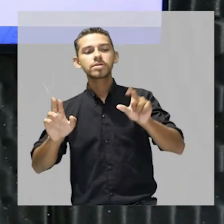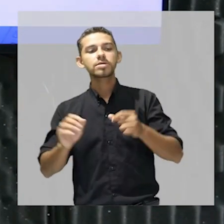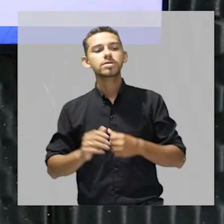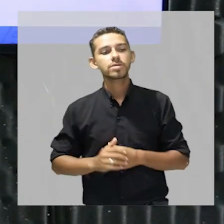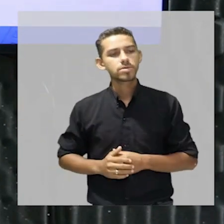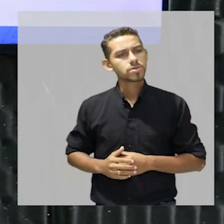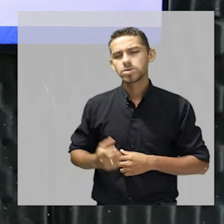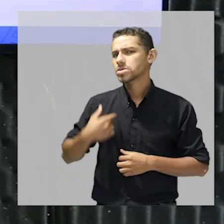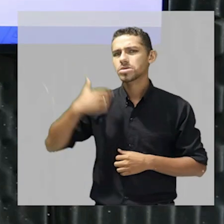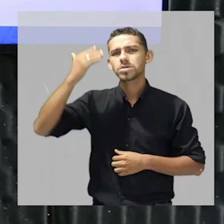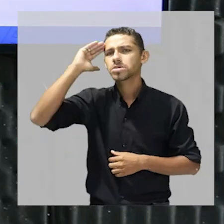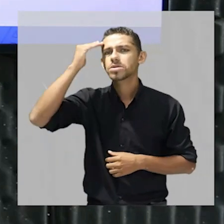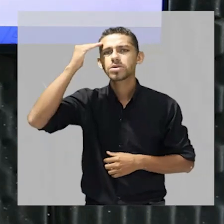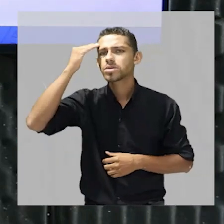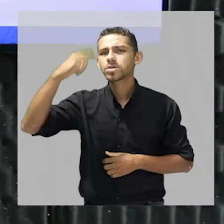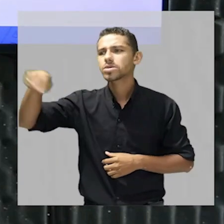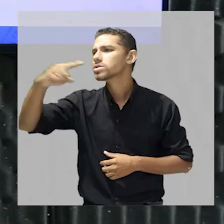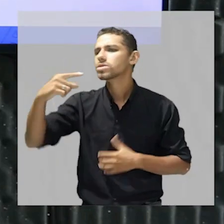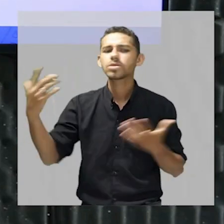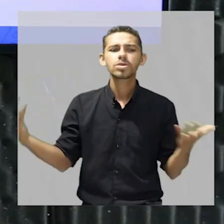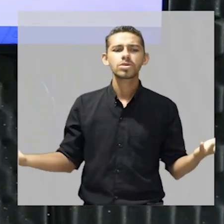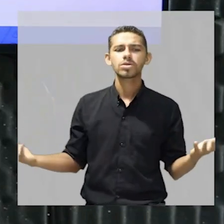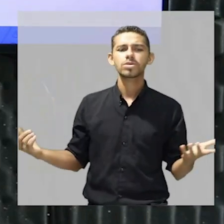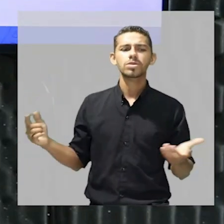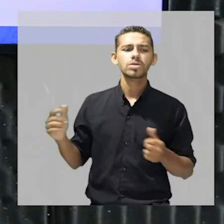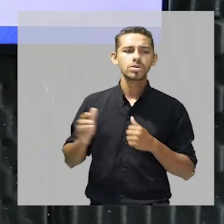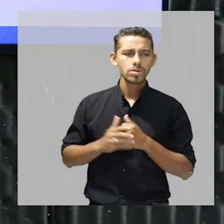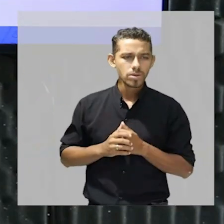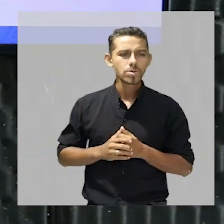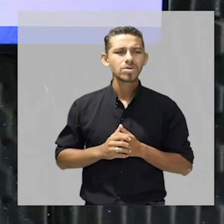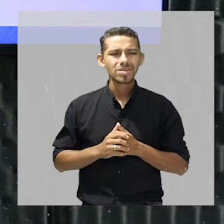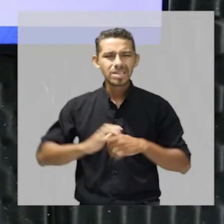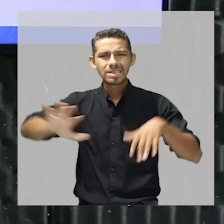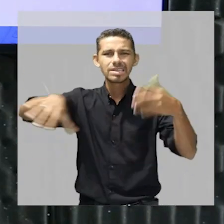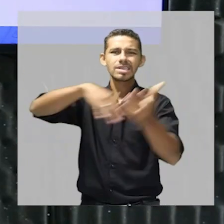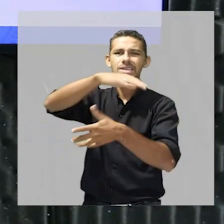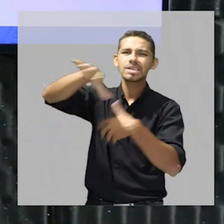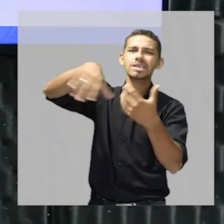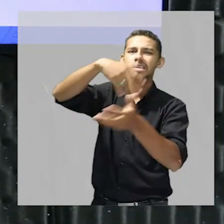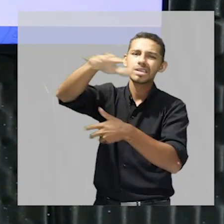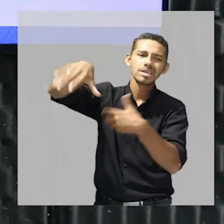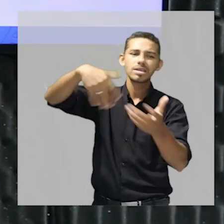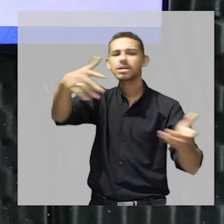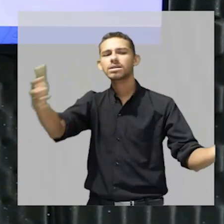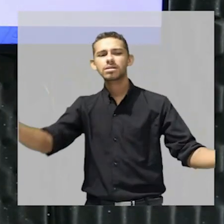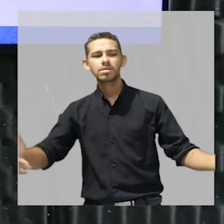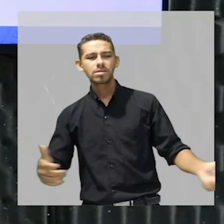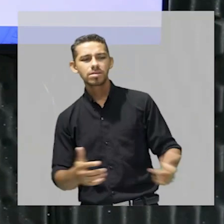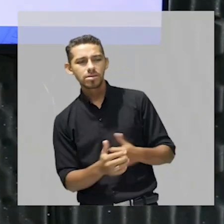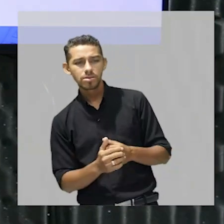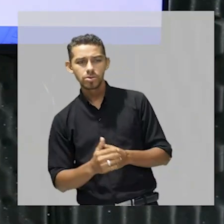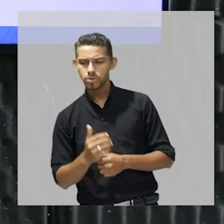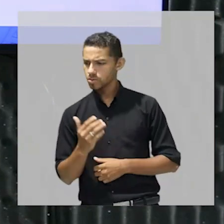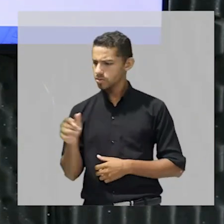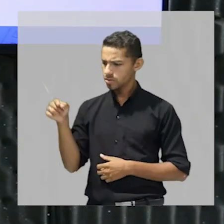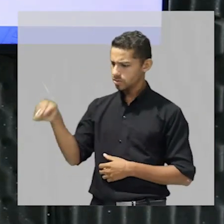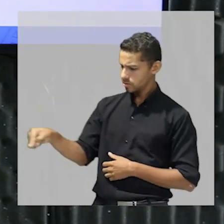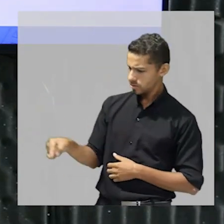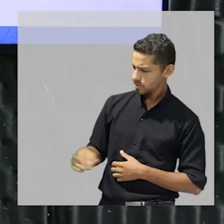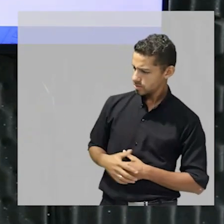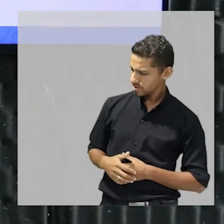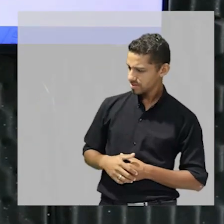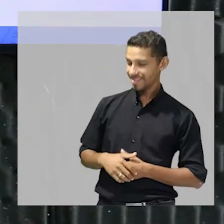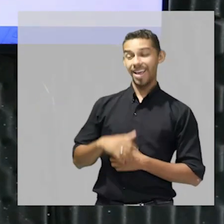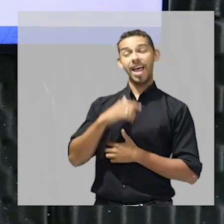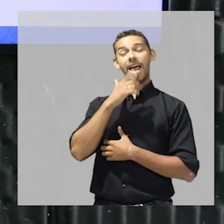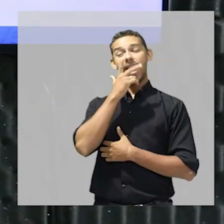eu não entendo essa gente seu moço fazendo alvoroço demais o guri no mato acho que